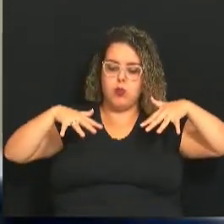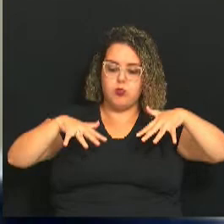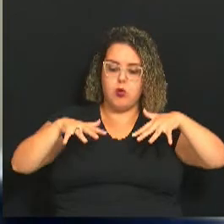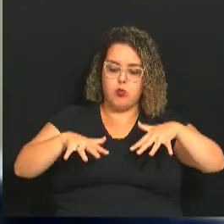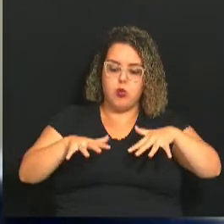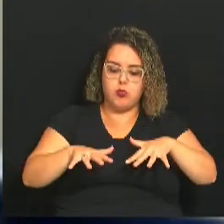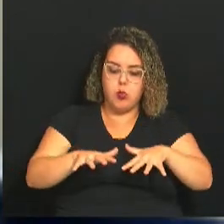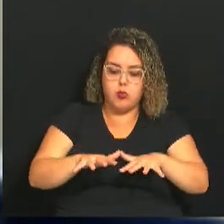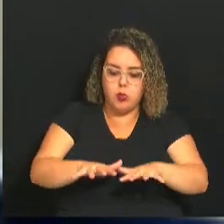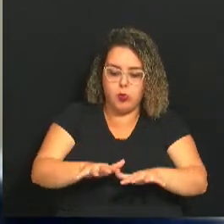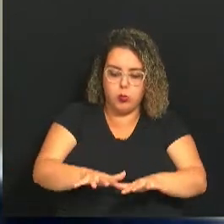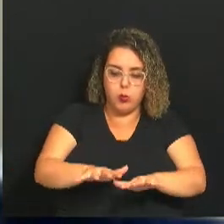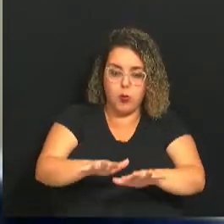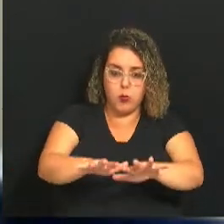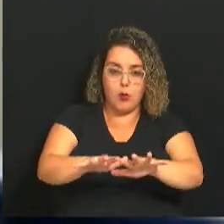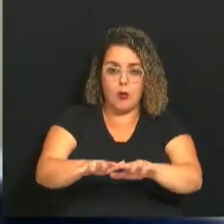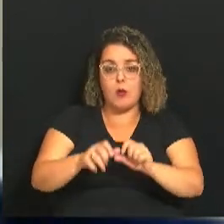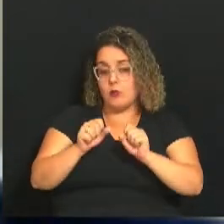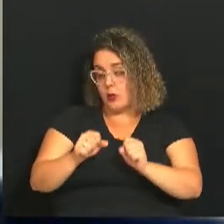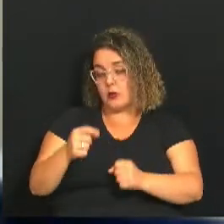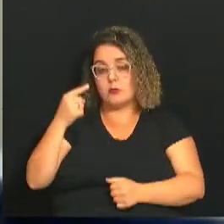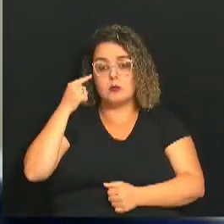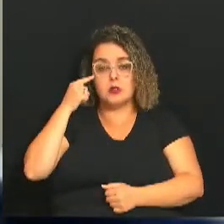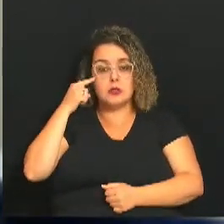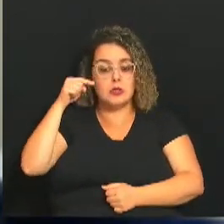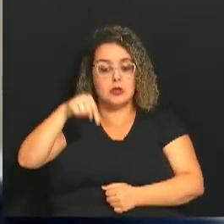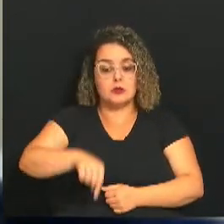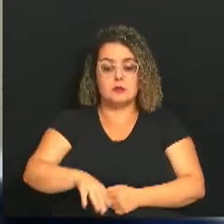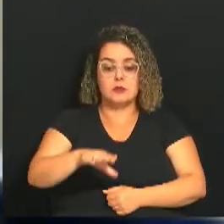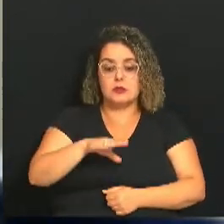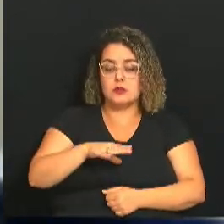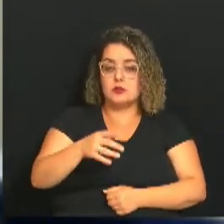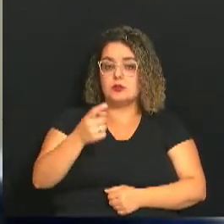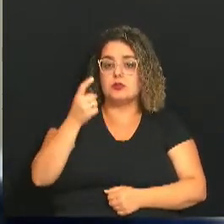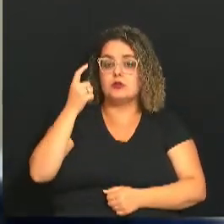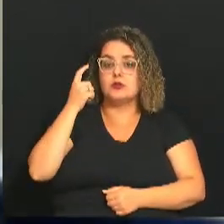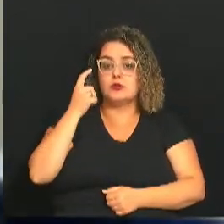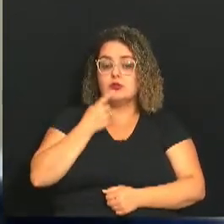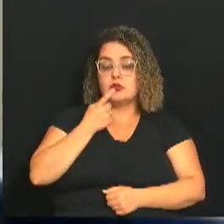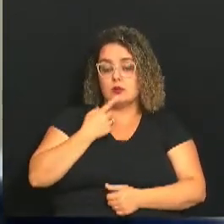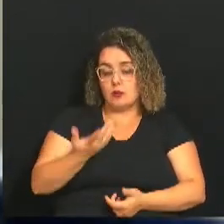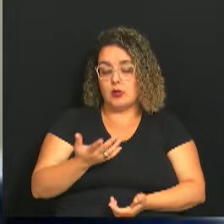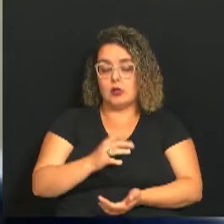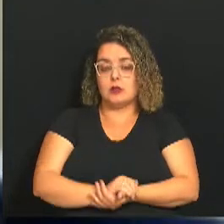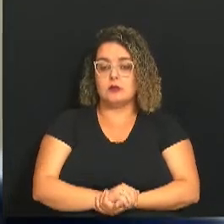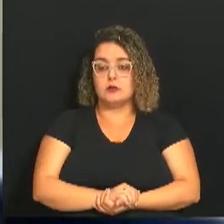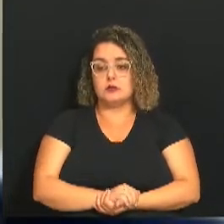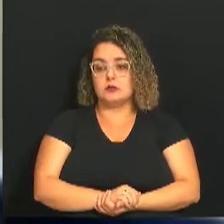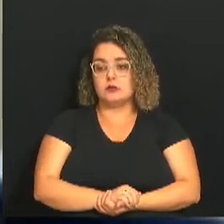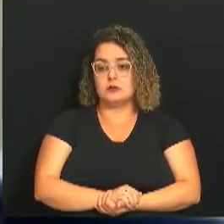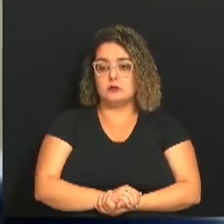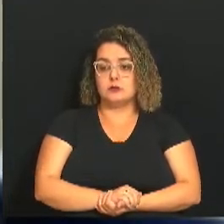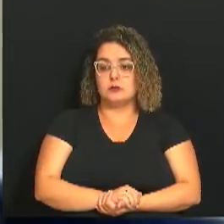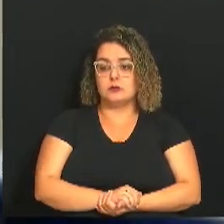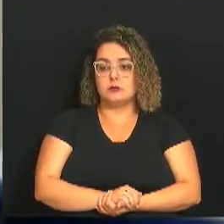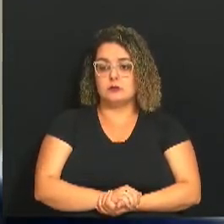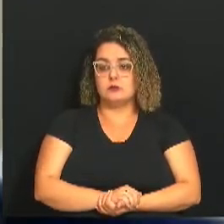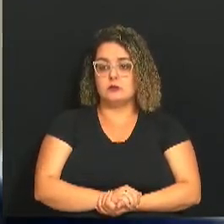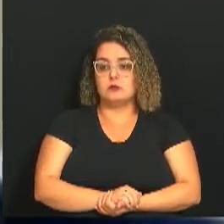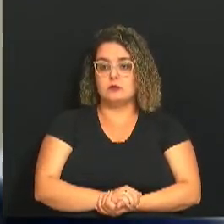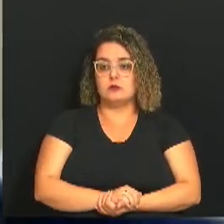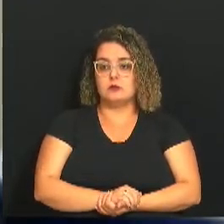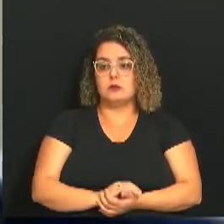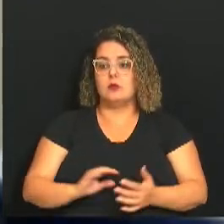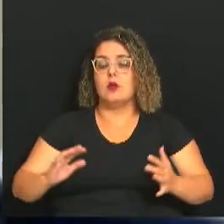que a gente poderia estar pensando aqui para Campinas, né? E um ponto que eu acho que no urbanismo